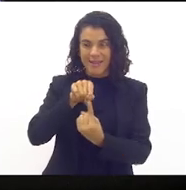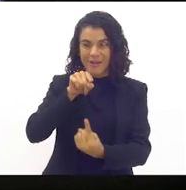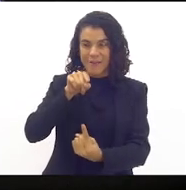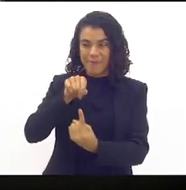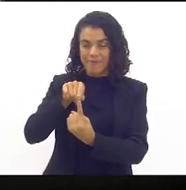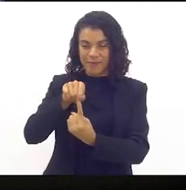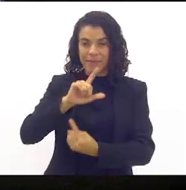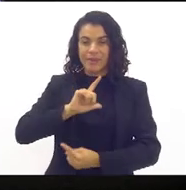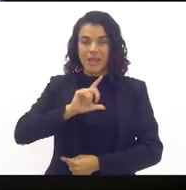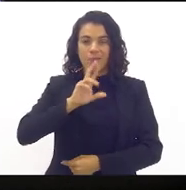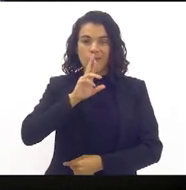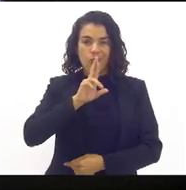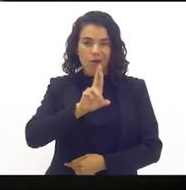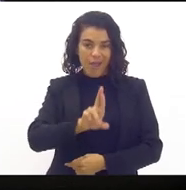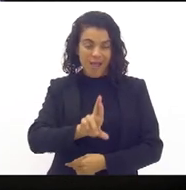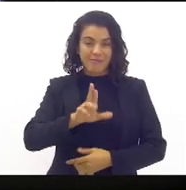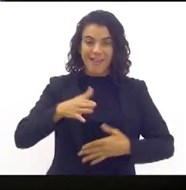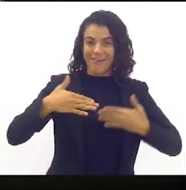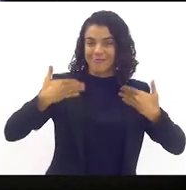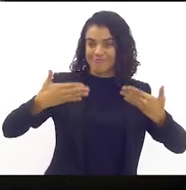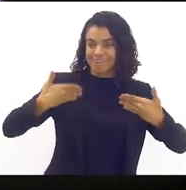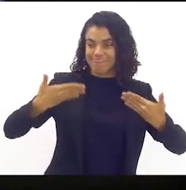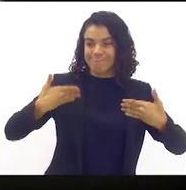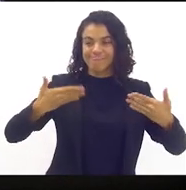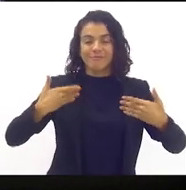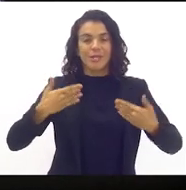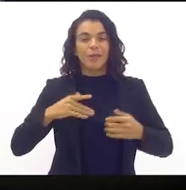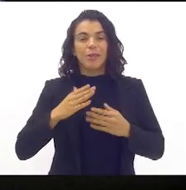tem um resultado animador aí, que indica que